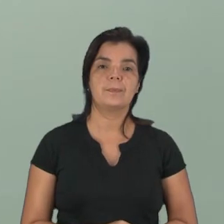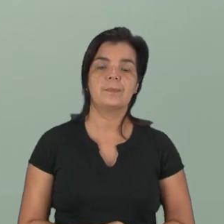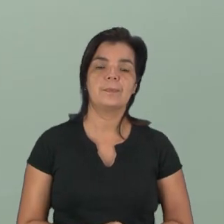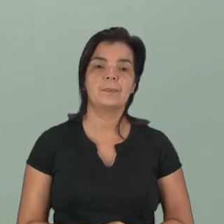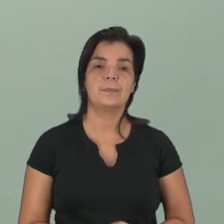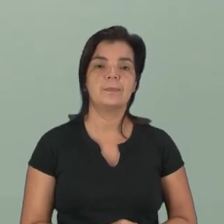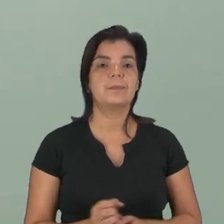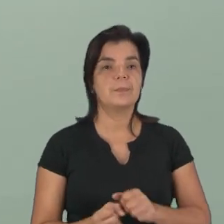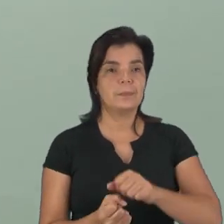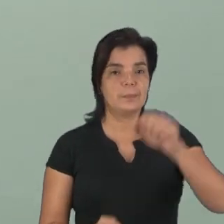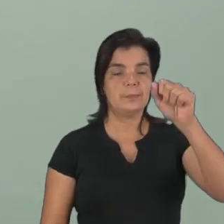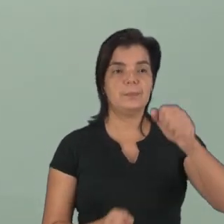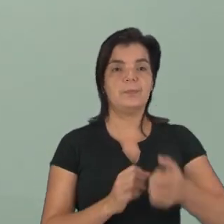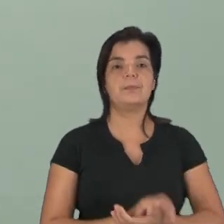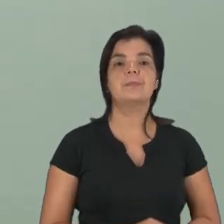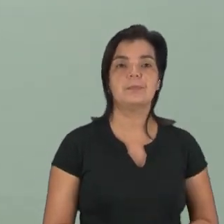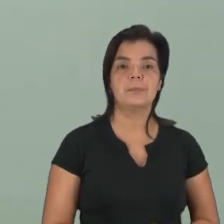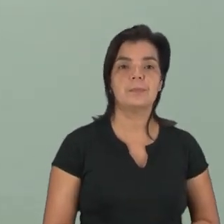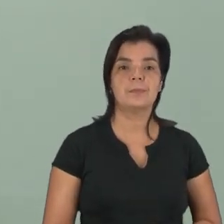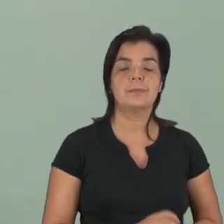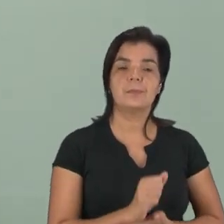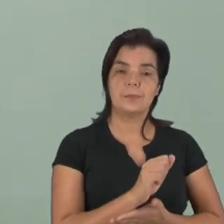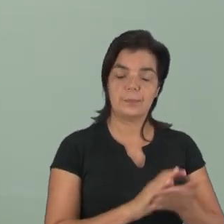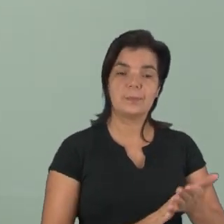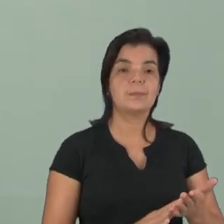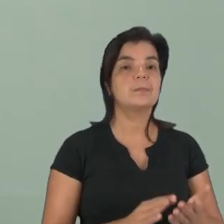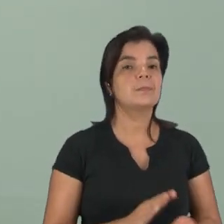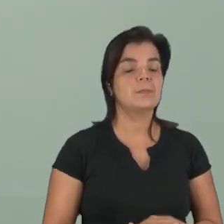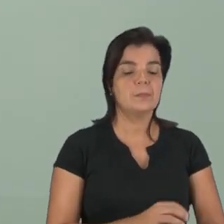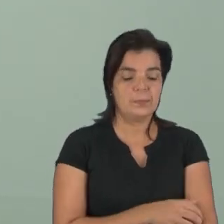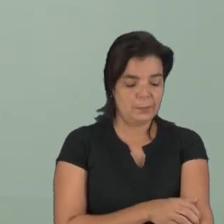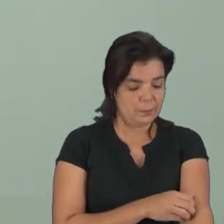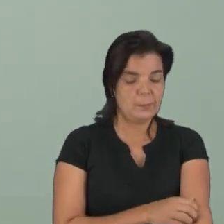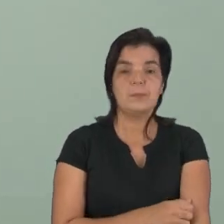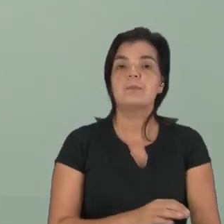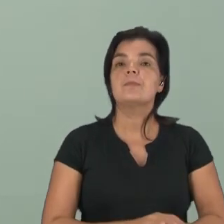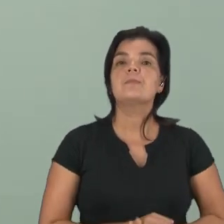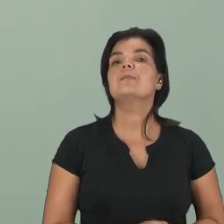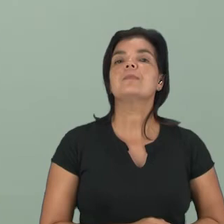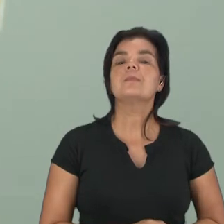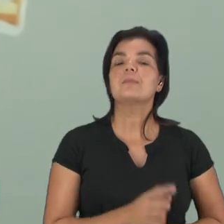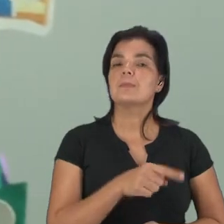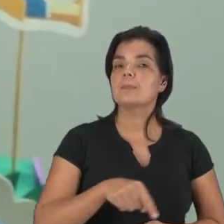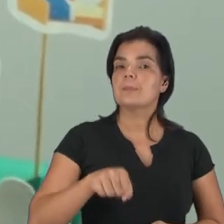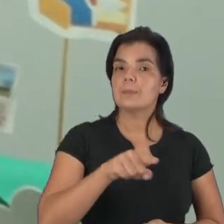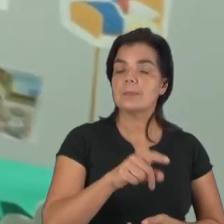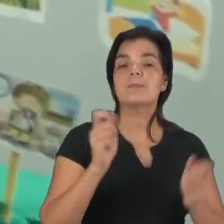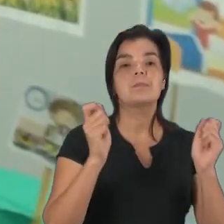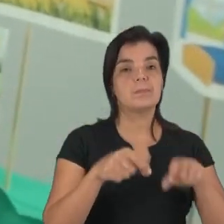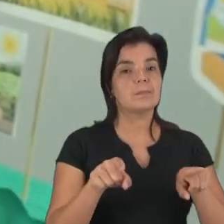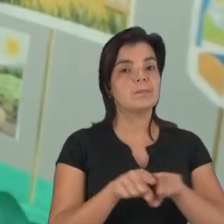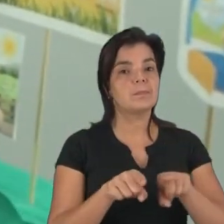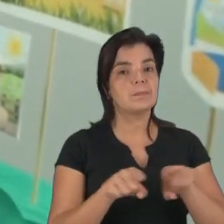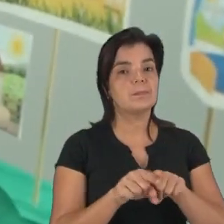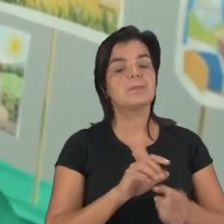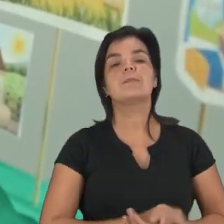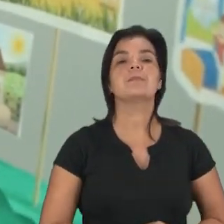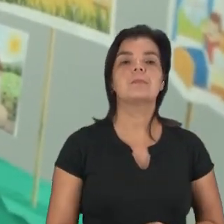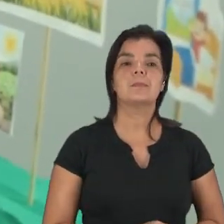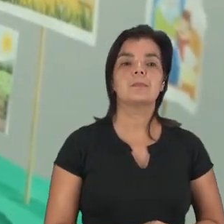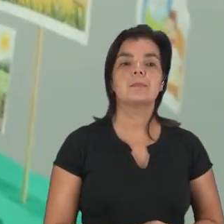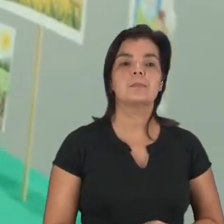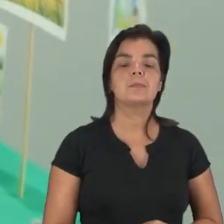um carta mais uma atividade acho que eu vou afastar aqui para que vocês possam